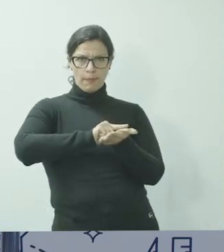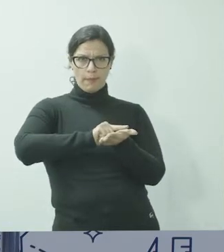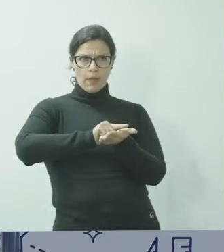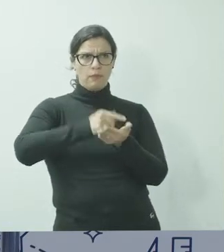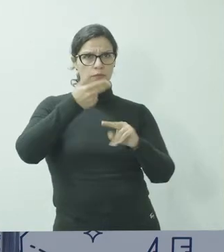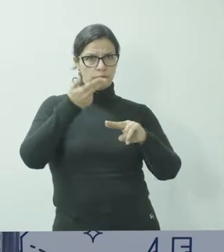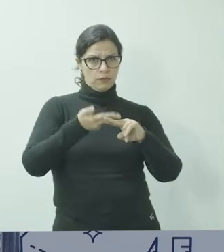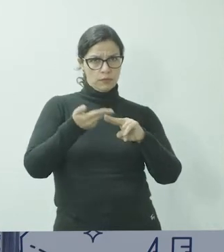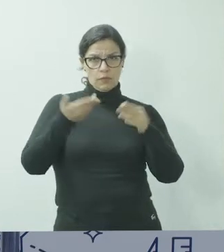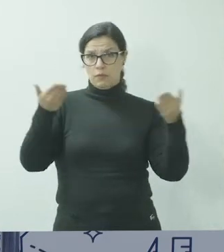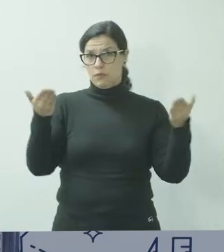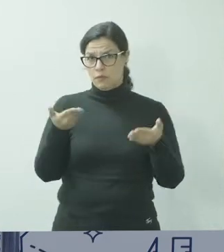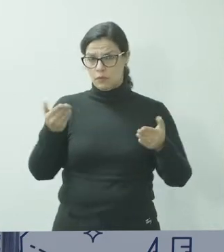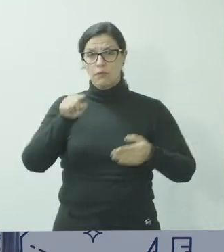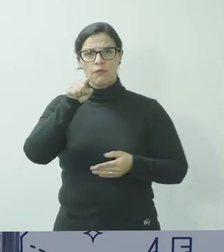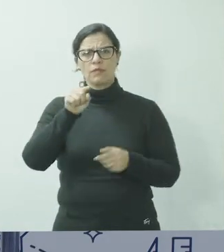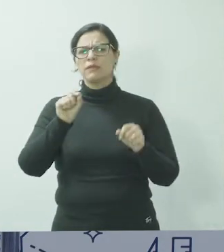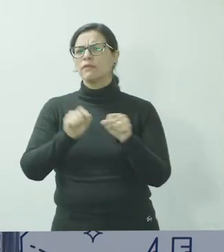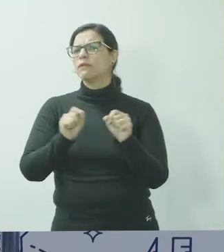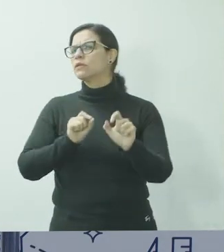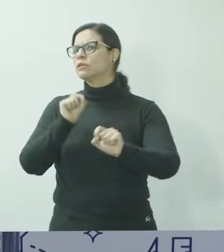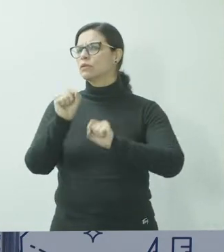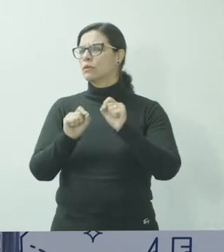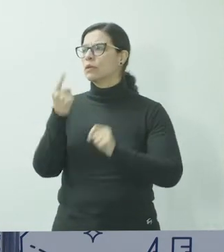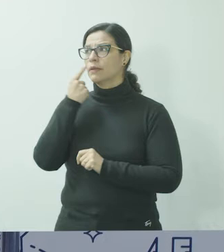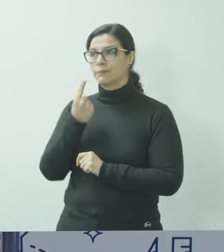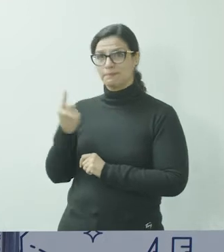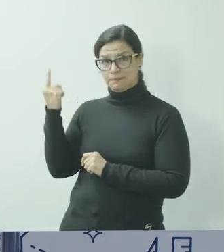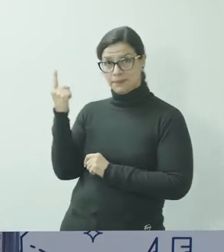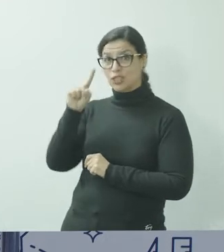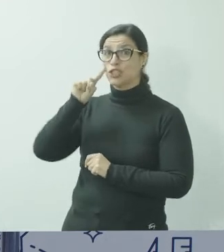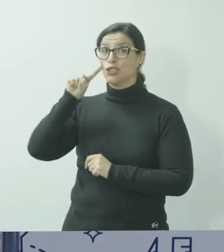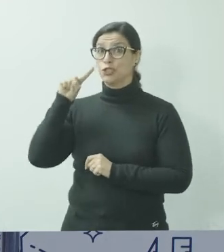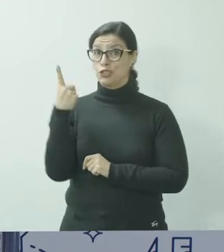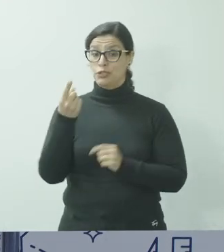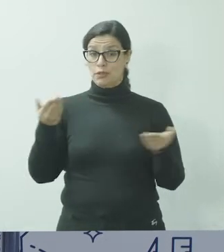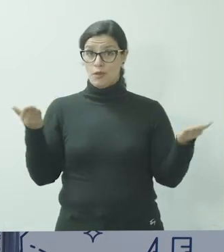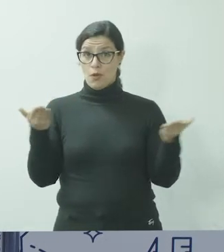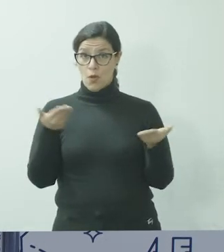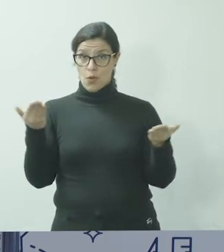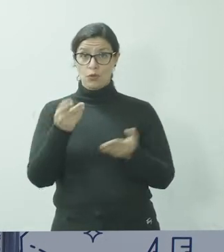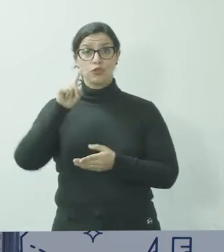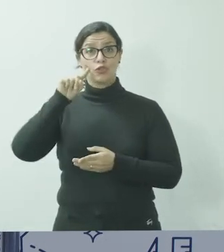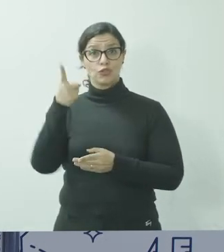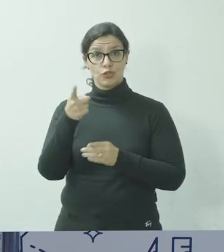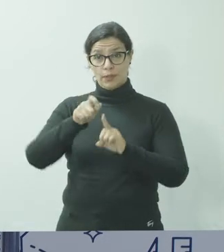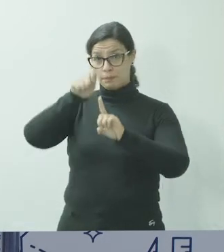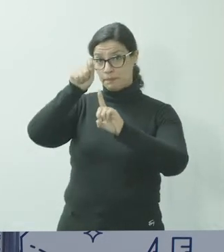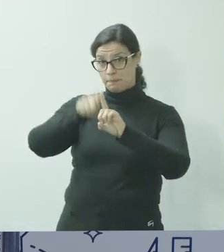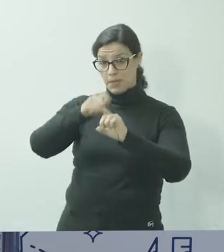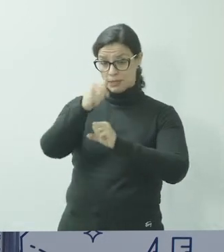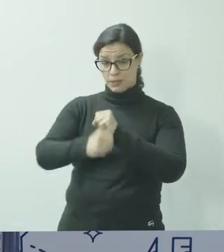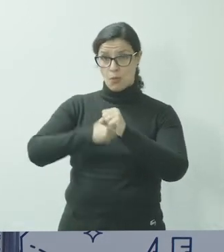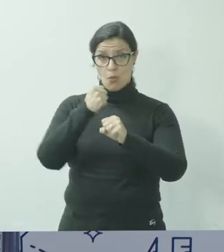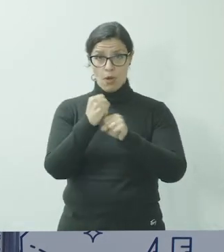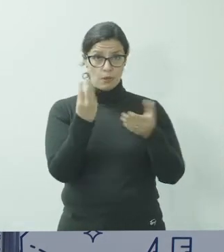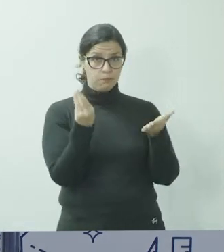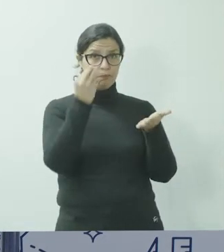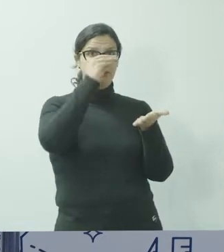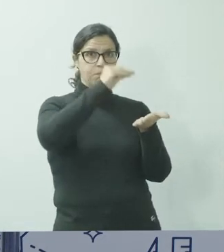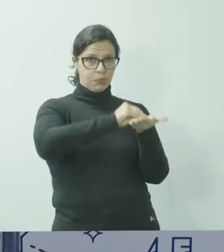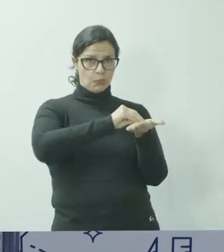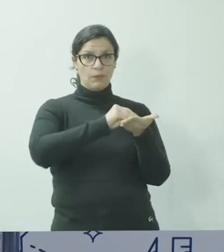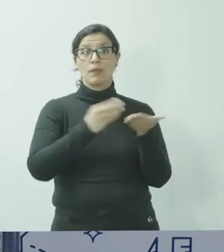folha que você está utilizando você vai registrar a data de hoje o dia mês e